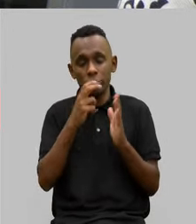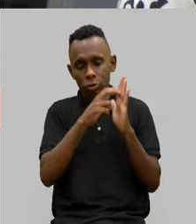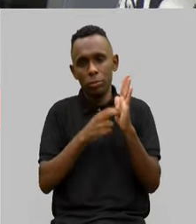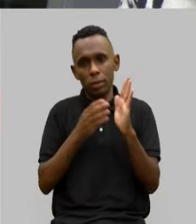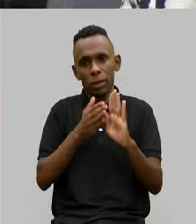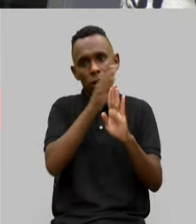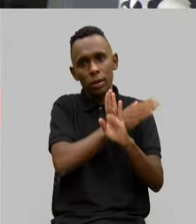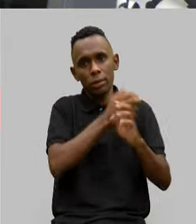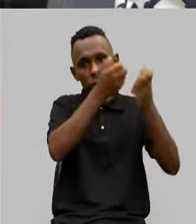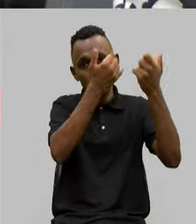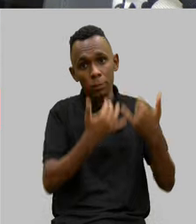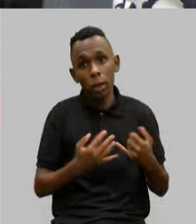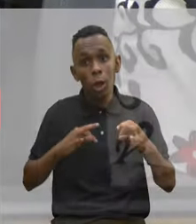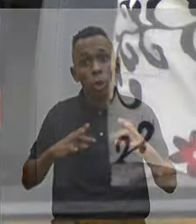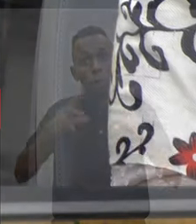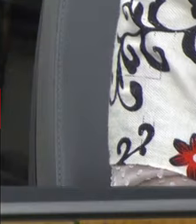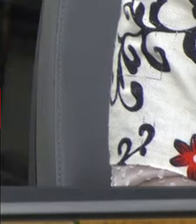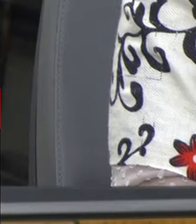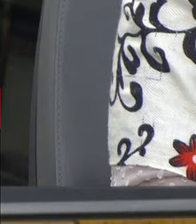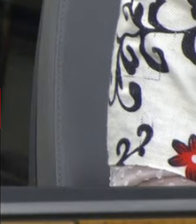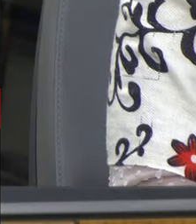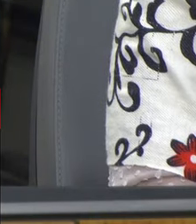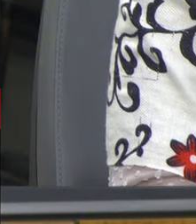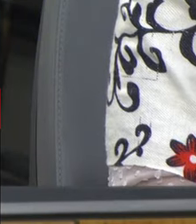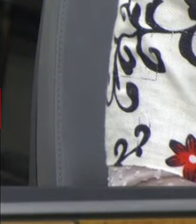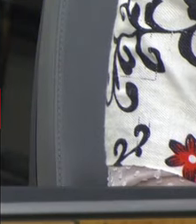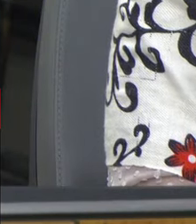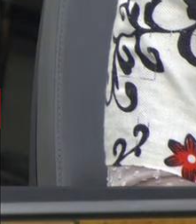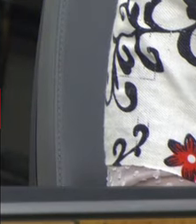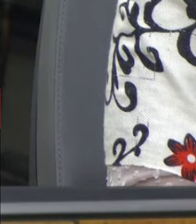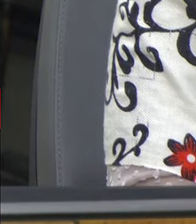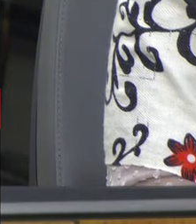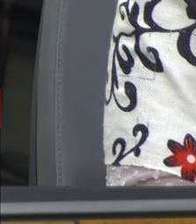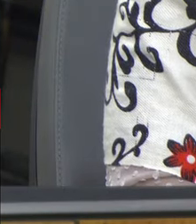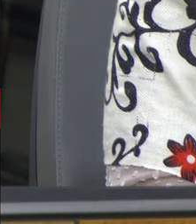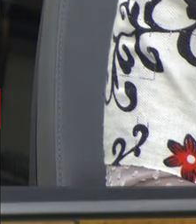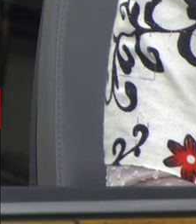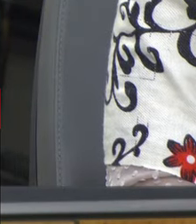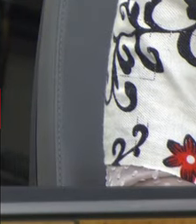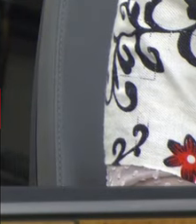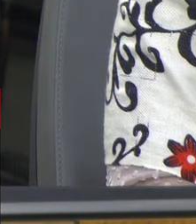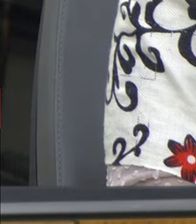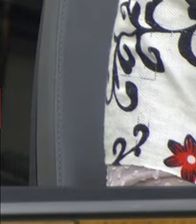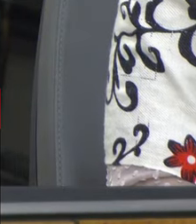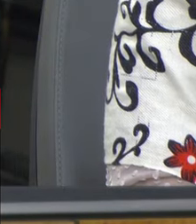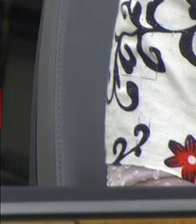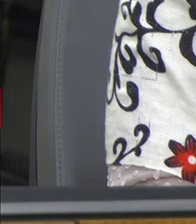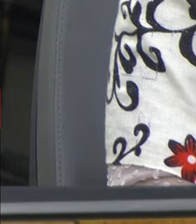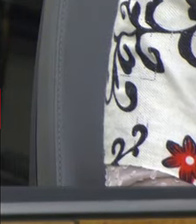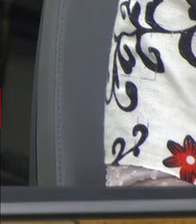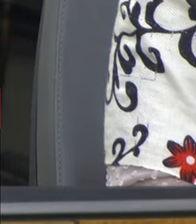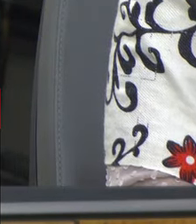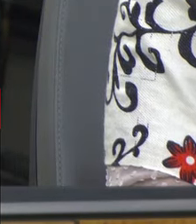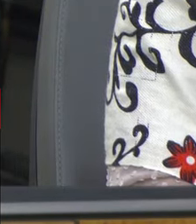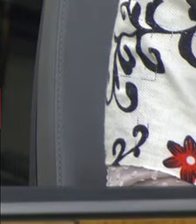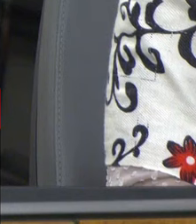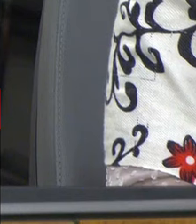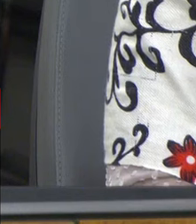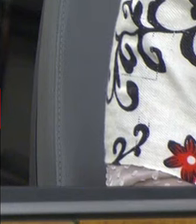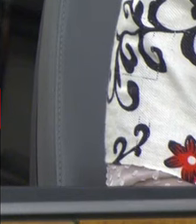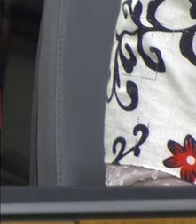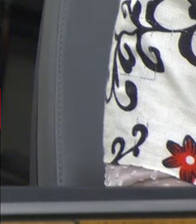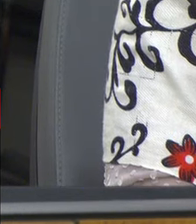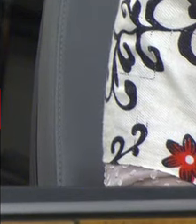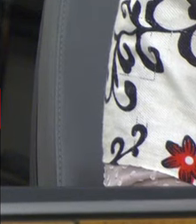e até agora todo mundo estaria proibido de falar sobre esse assunto aqui é é impossível